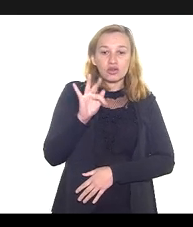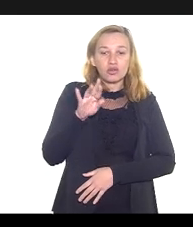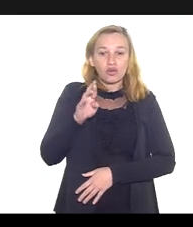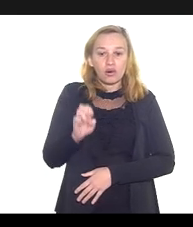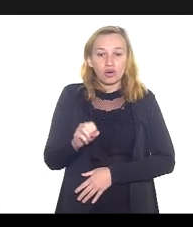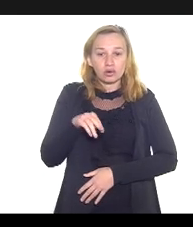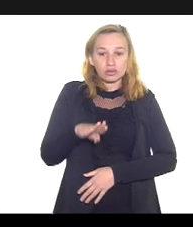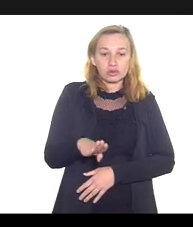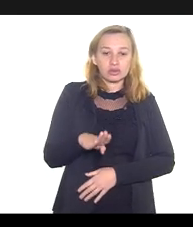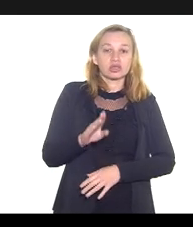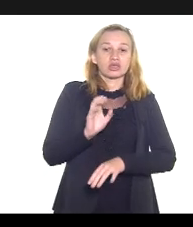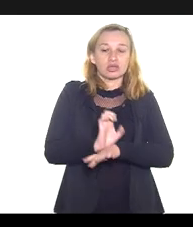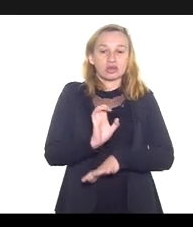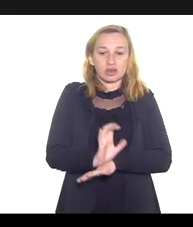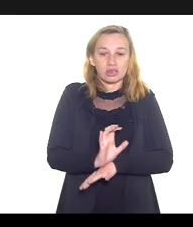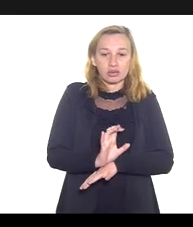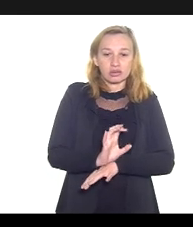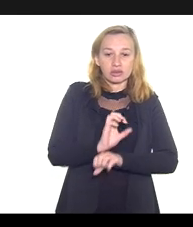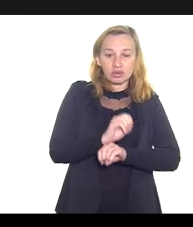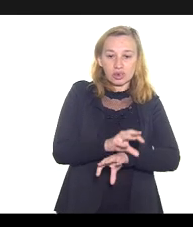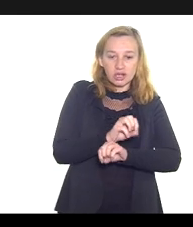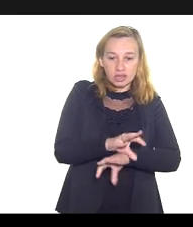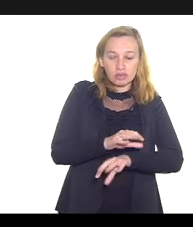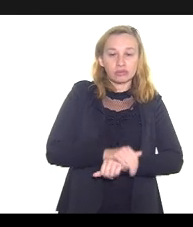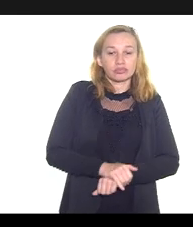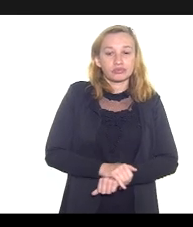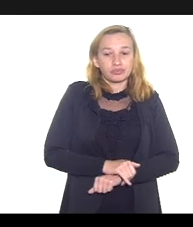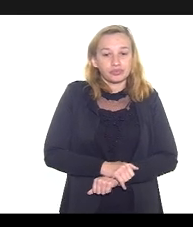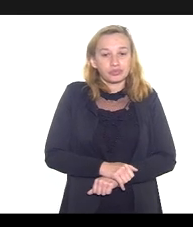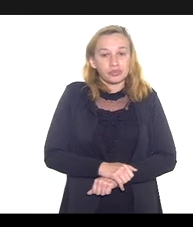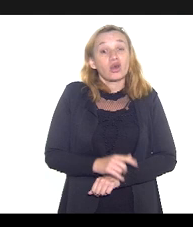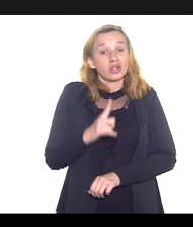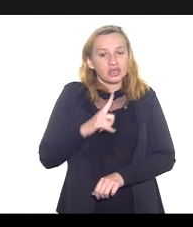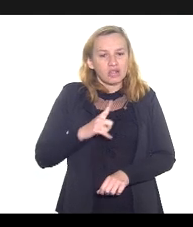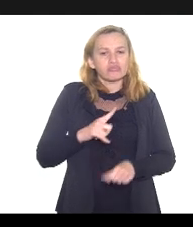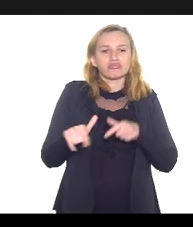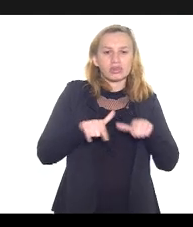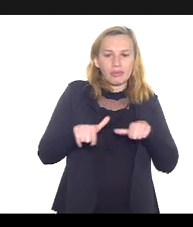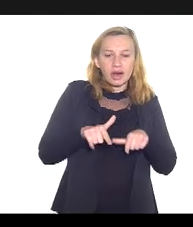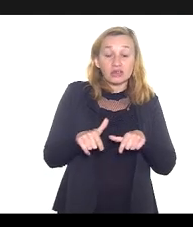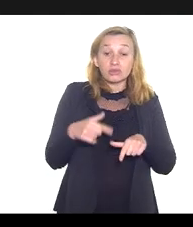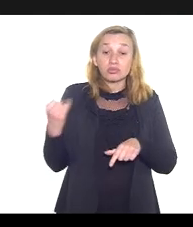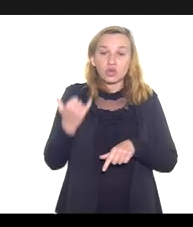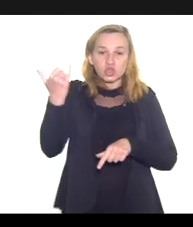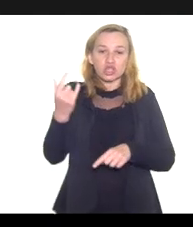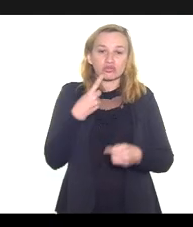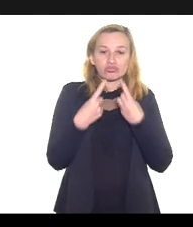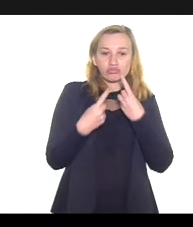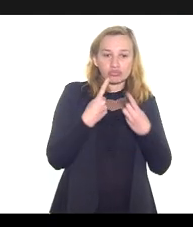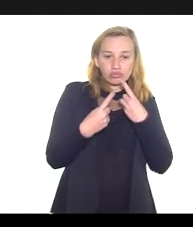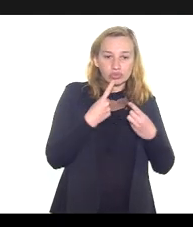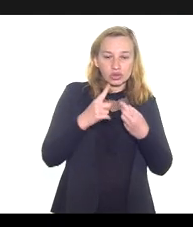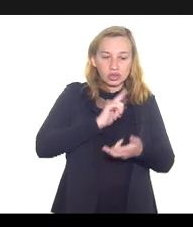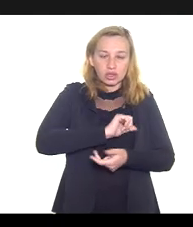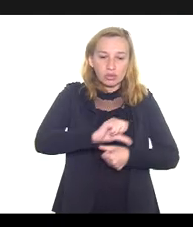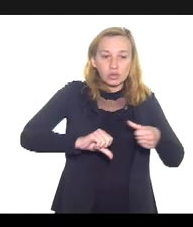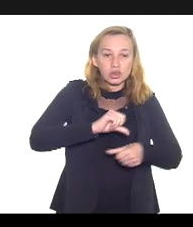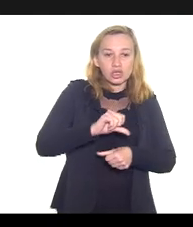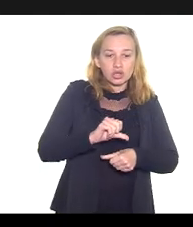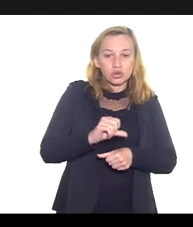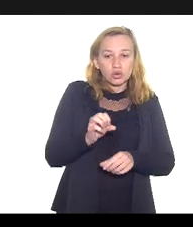que é ex-presidente do Conselho Estadual de Educação e que teve um papel importante no debate das mudanças no ensino